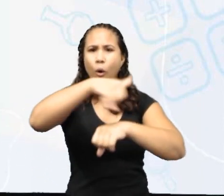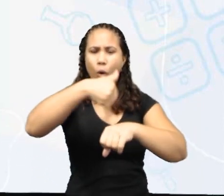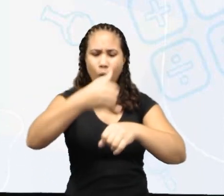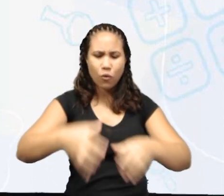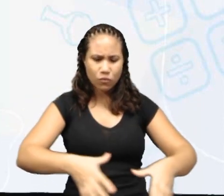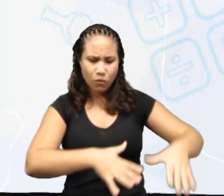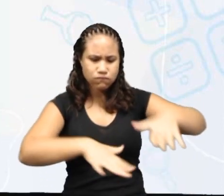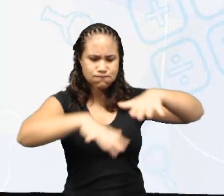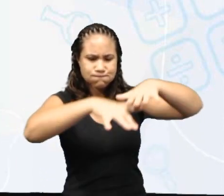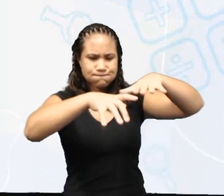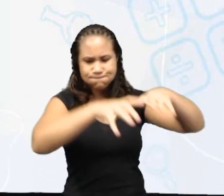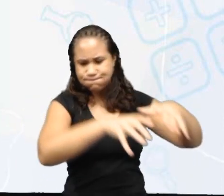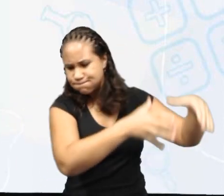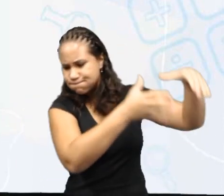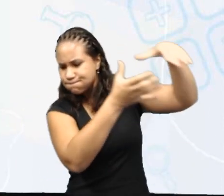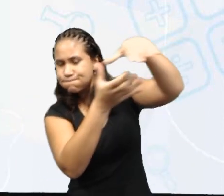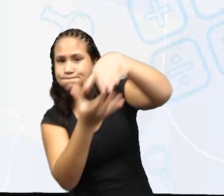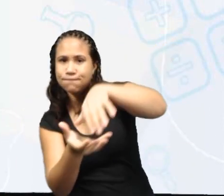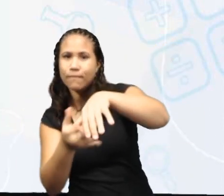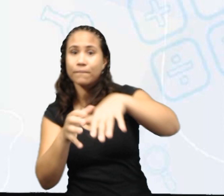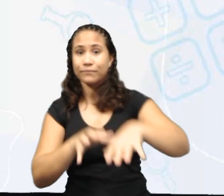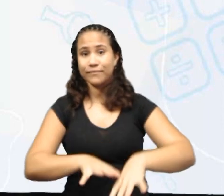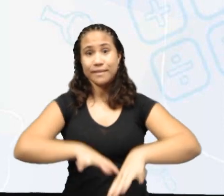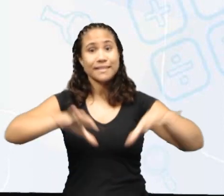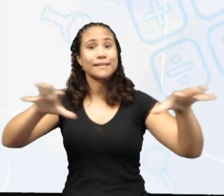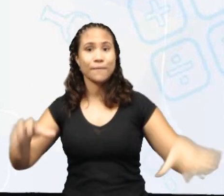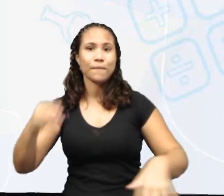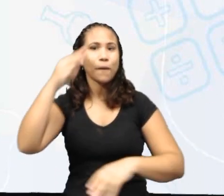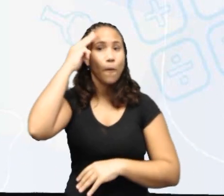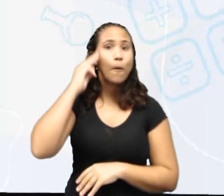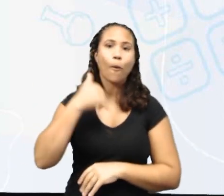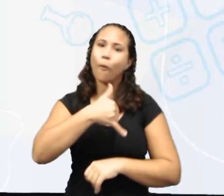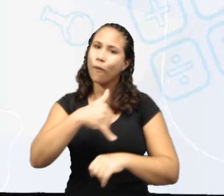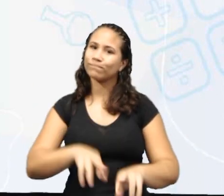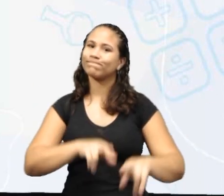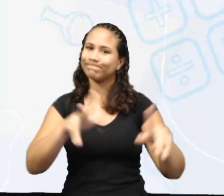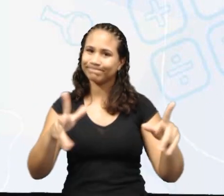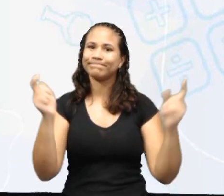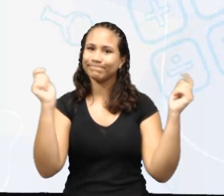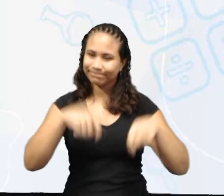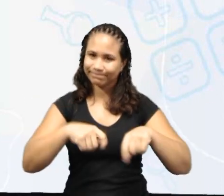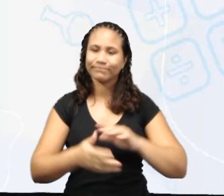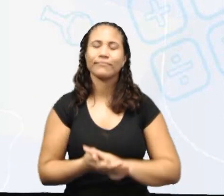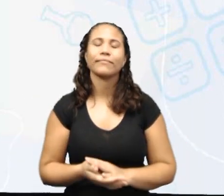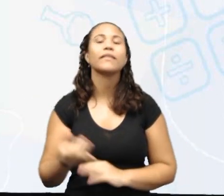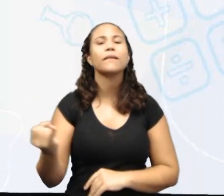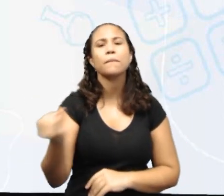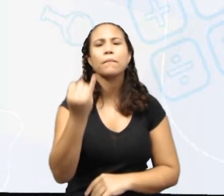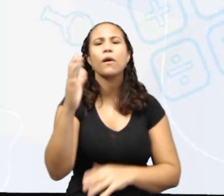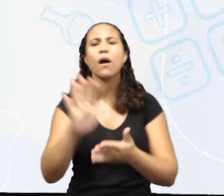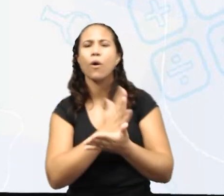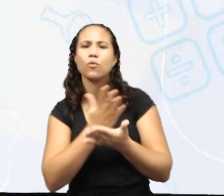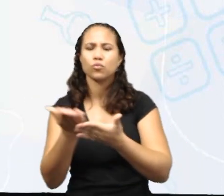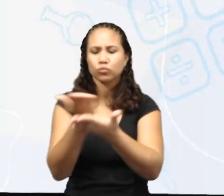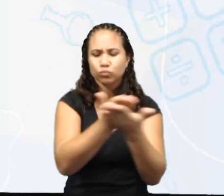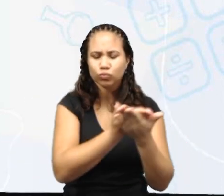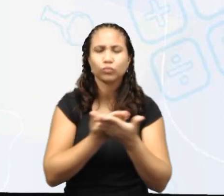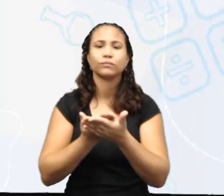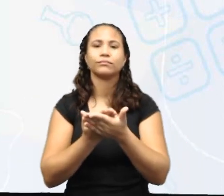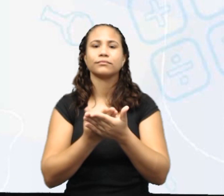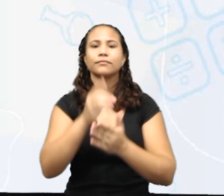e deixar só o mel no fundo. E os dois estão separados. É importante dizer que, em alguns estudos, se fala